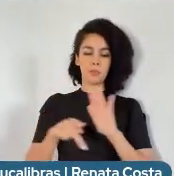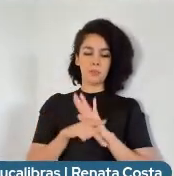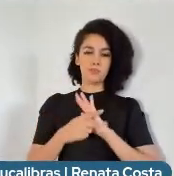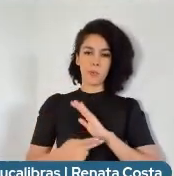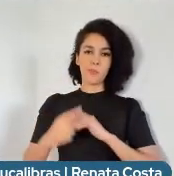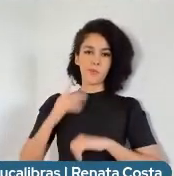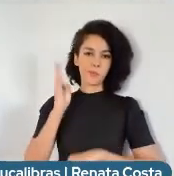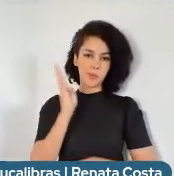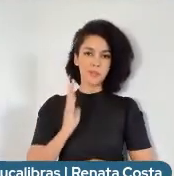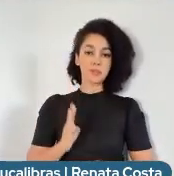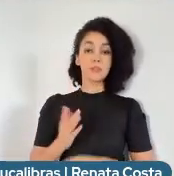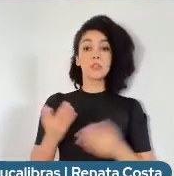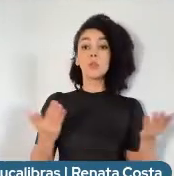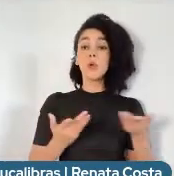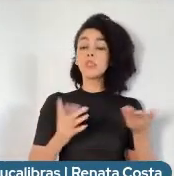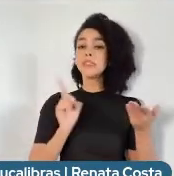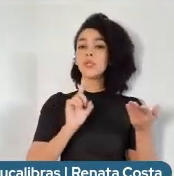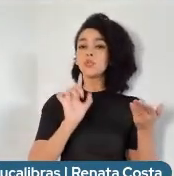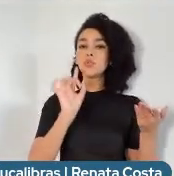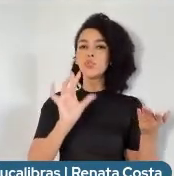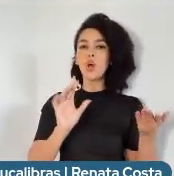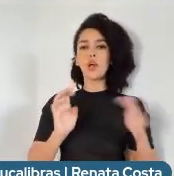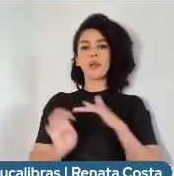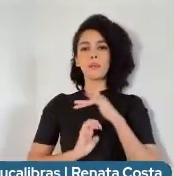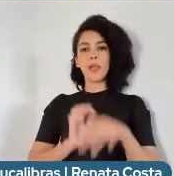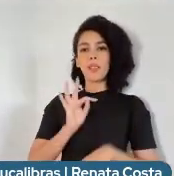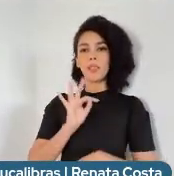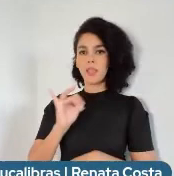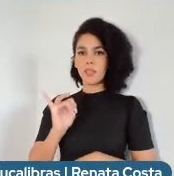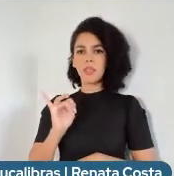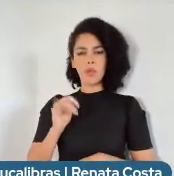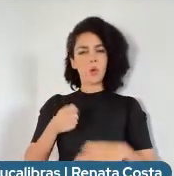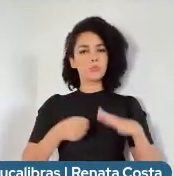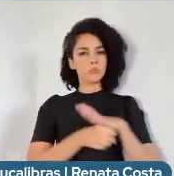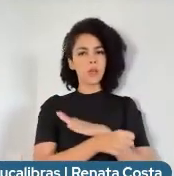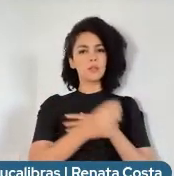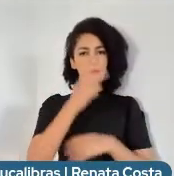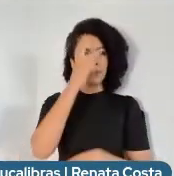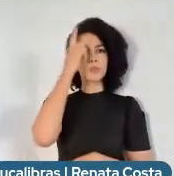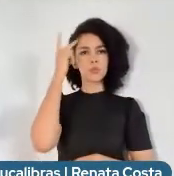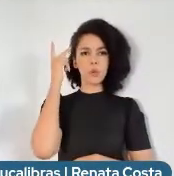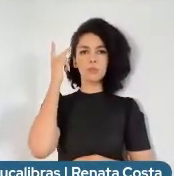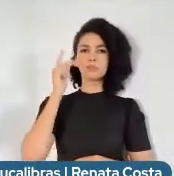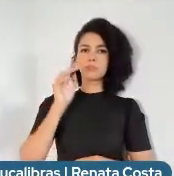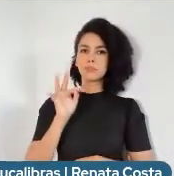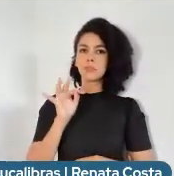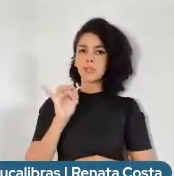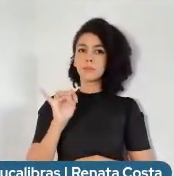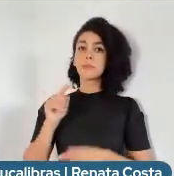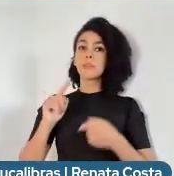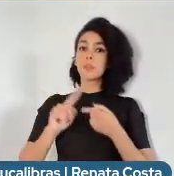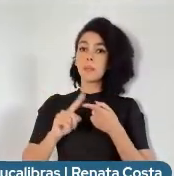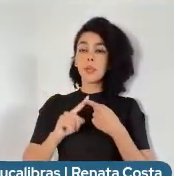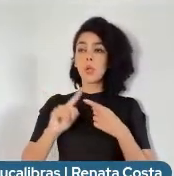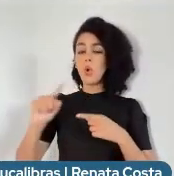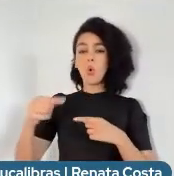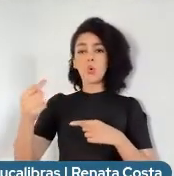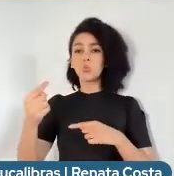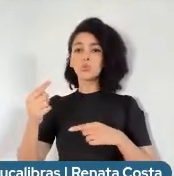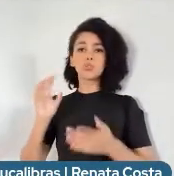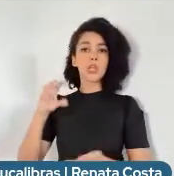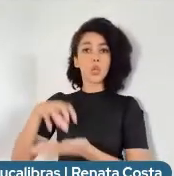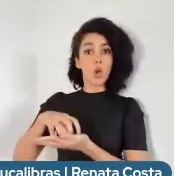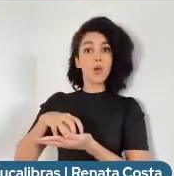não só empresas de TI contratam pessoas de TI, né, assim como outros setores. Esse